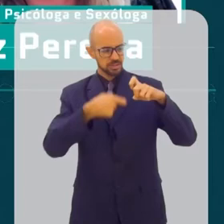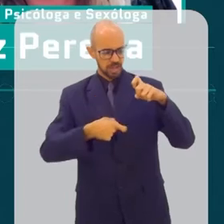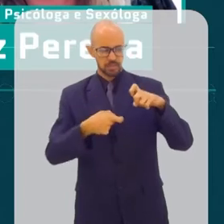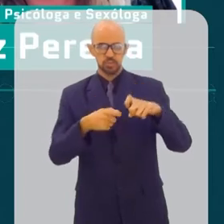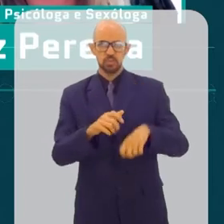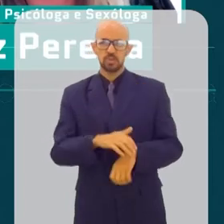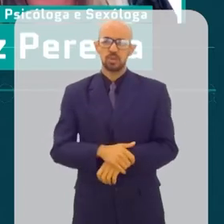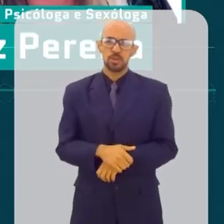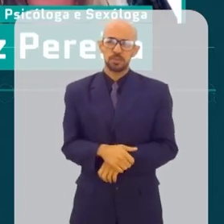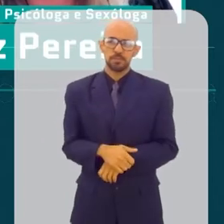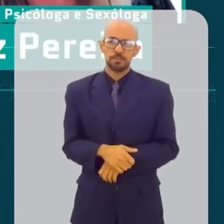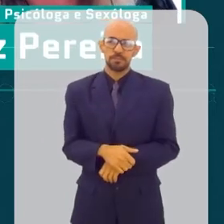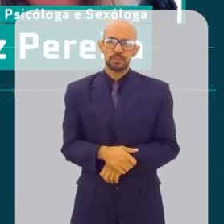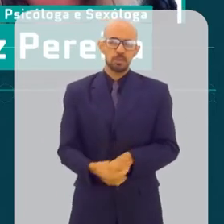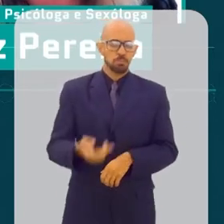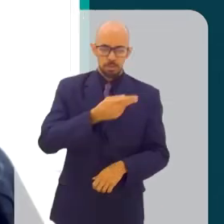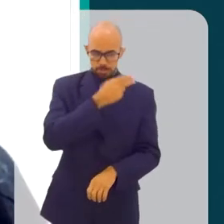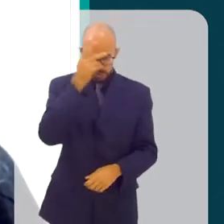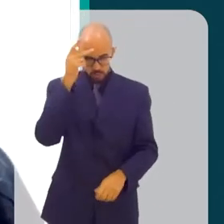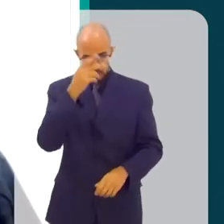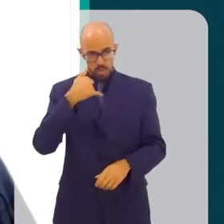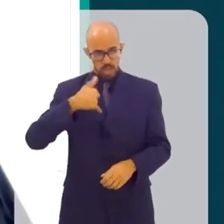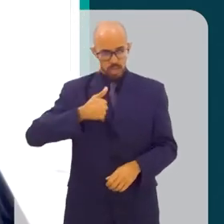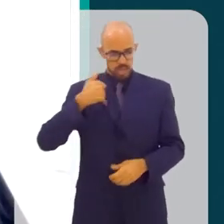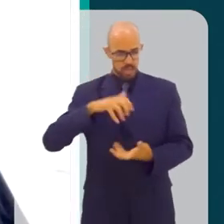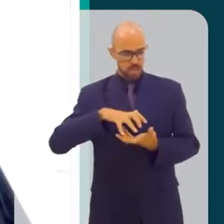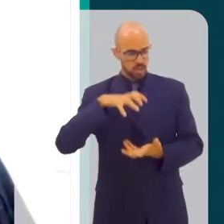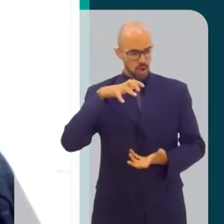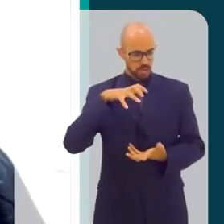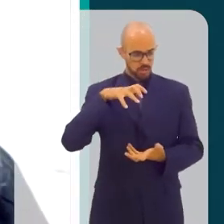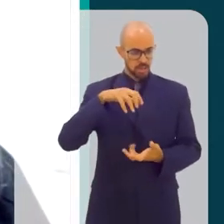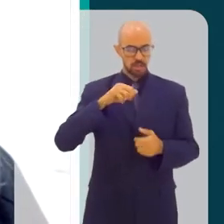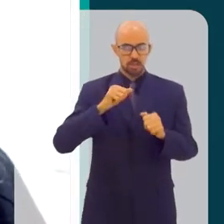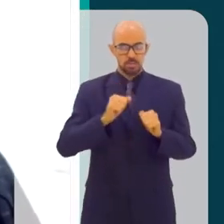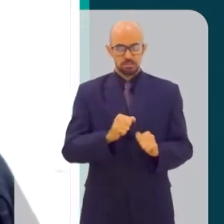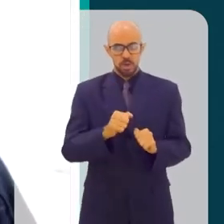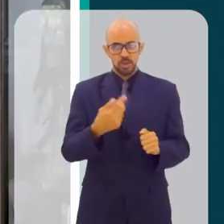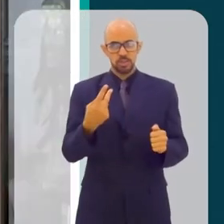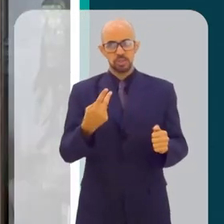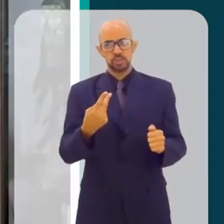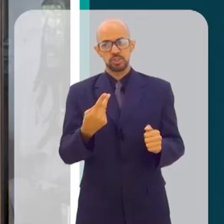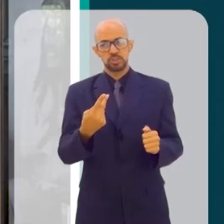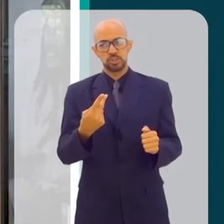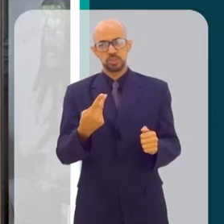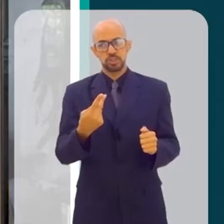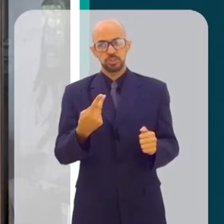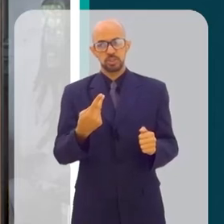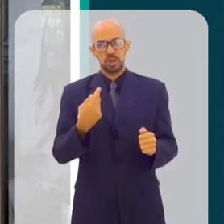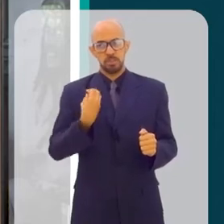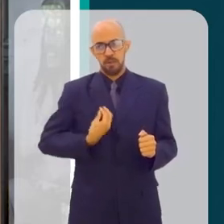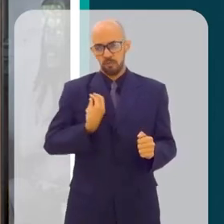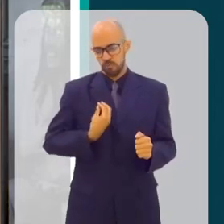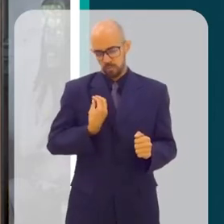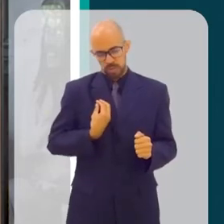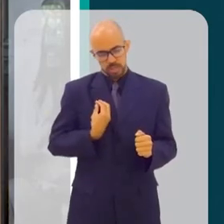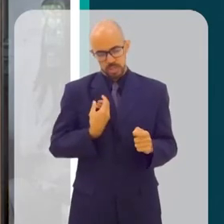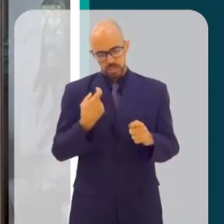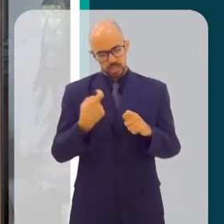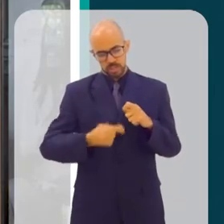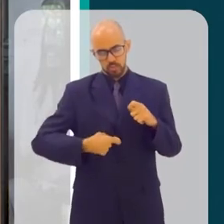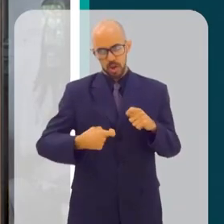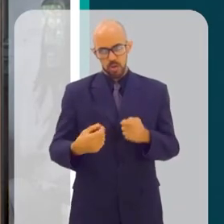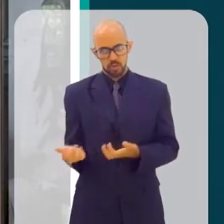assexuadas. E aí, uma pessoa idosa, ela pode, ter tido uma